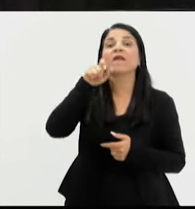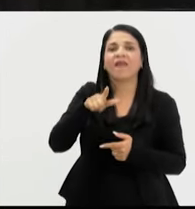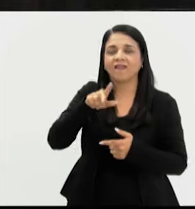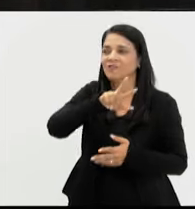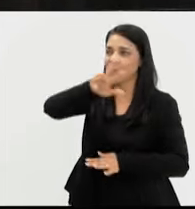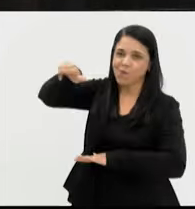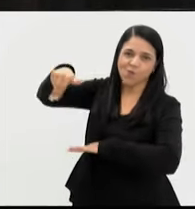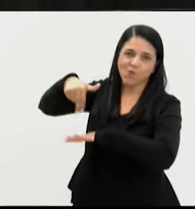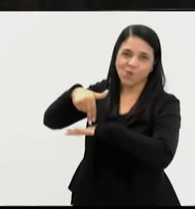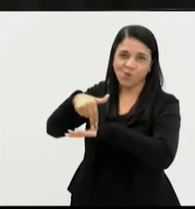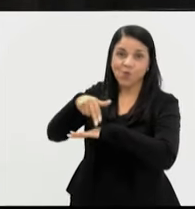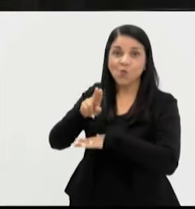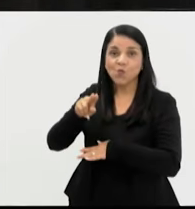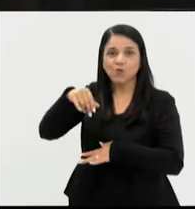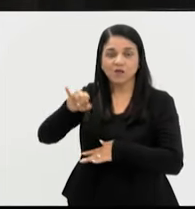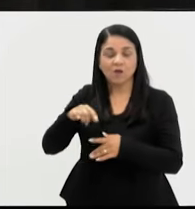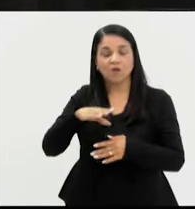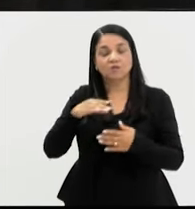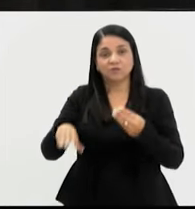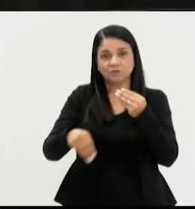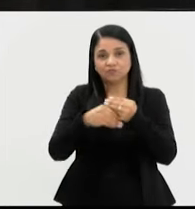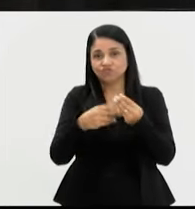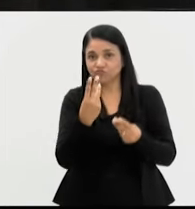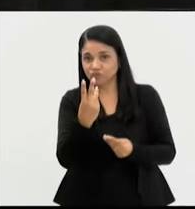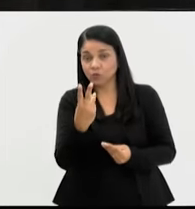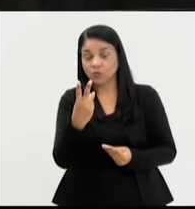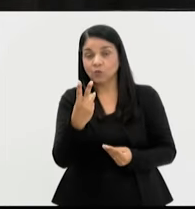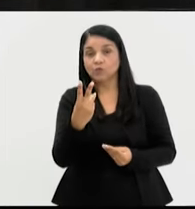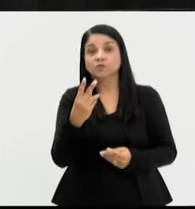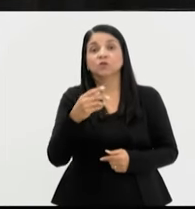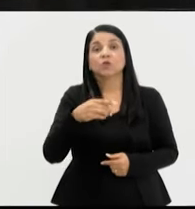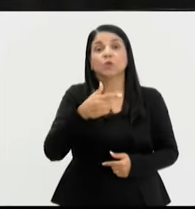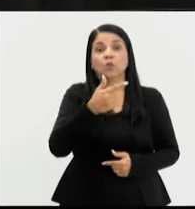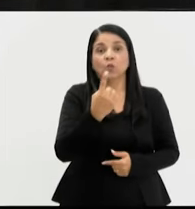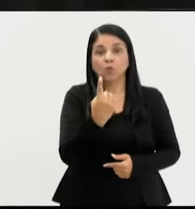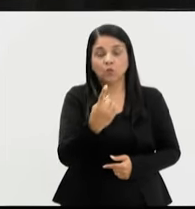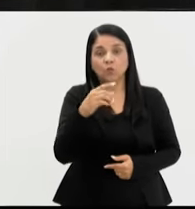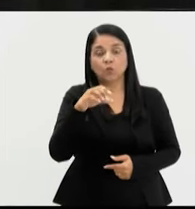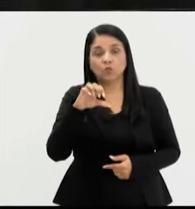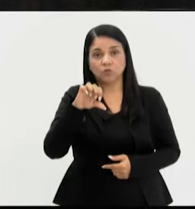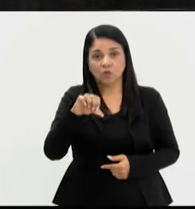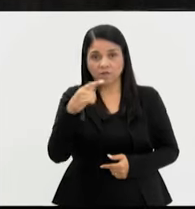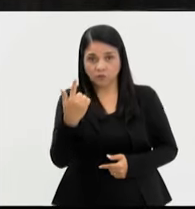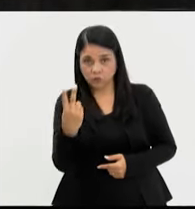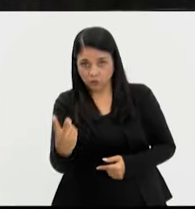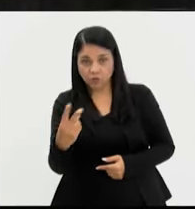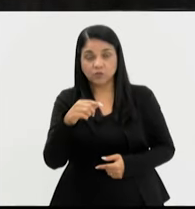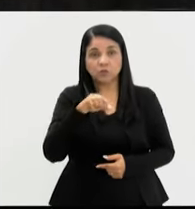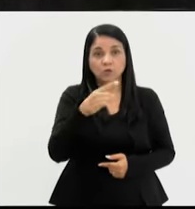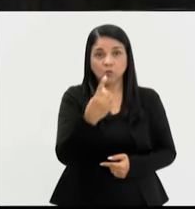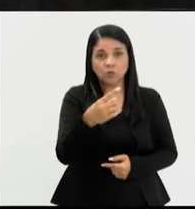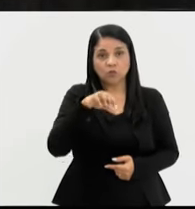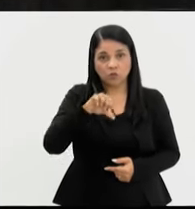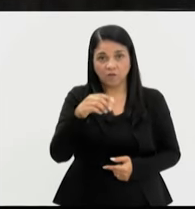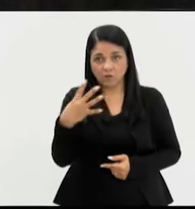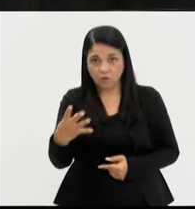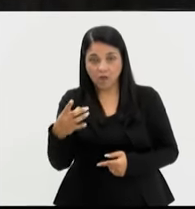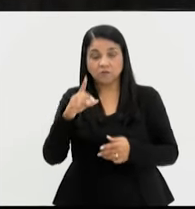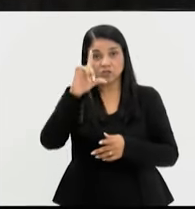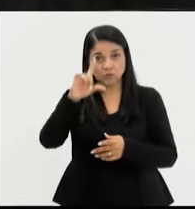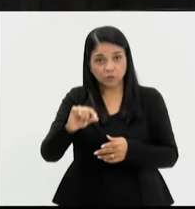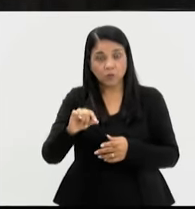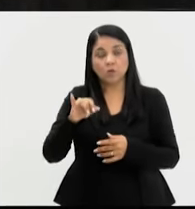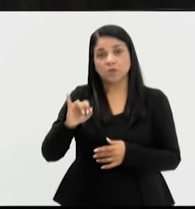leis complementares 192 194 reduziu a alíquota do ICMS de 30% que era